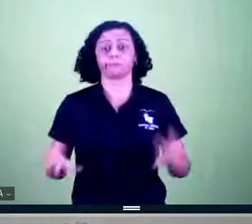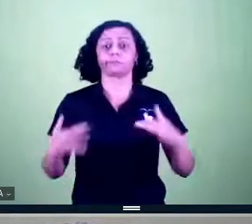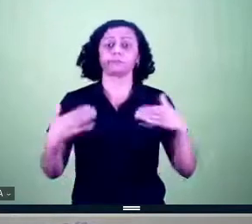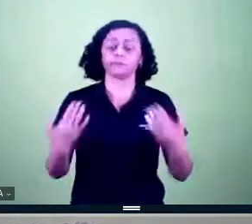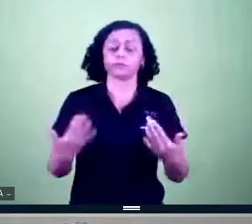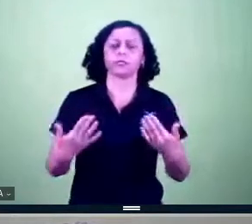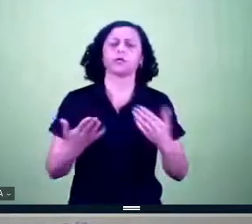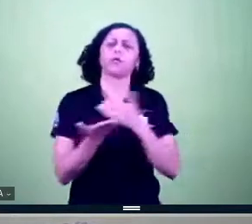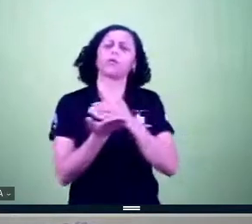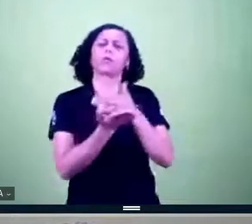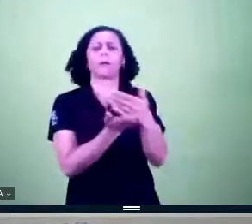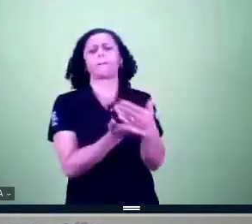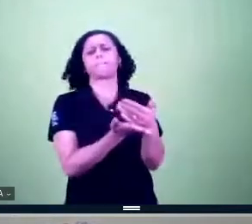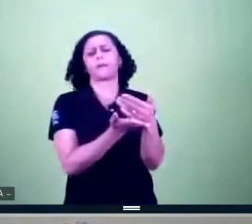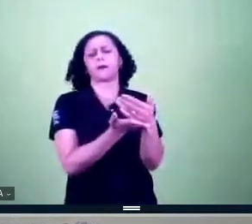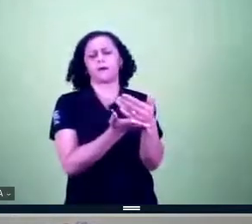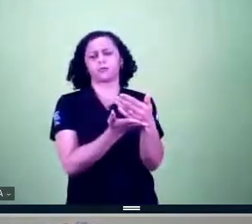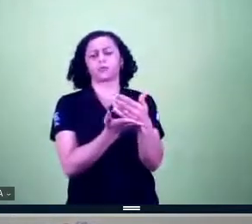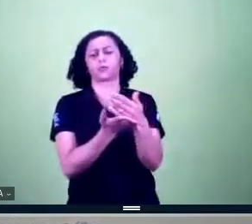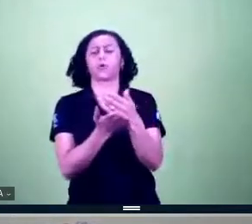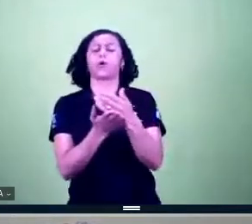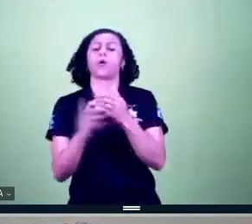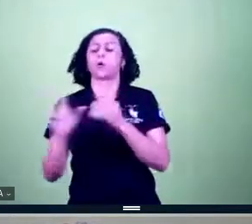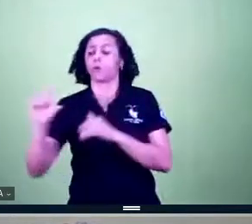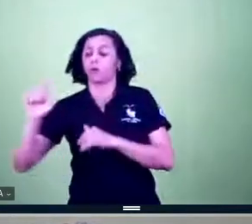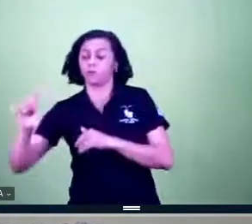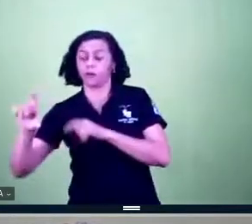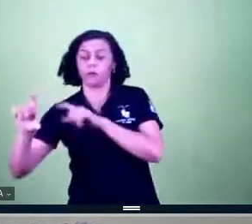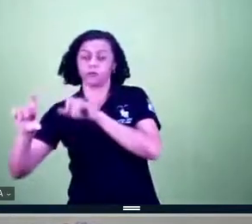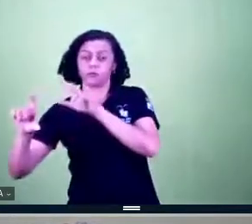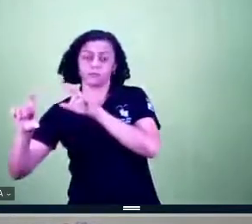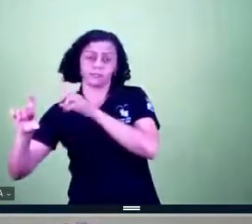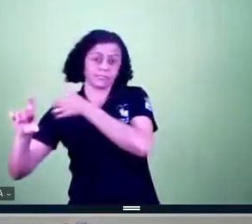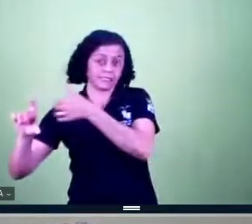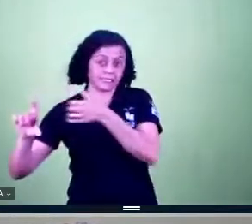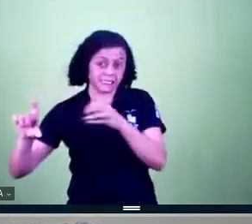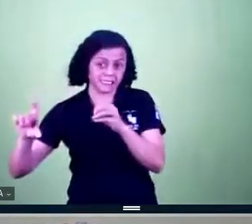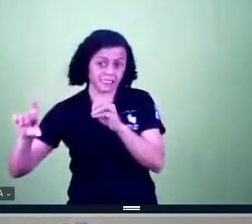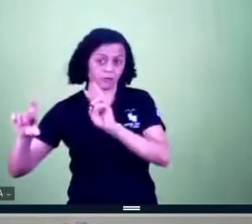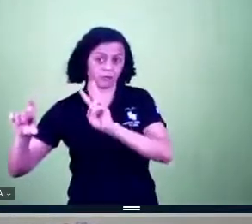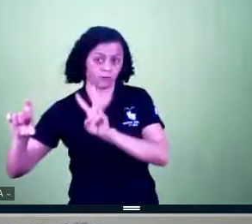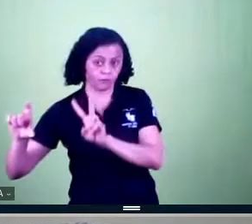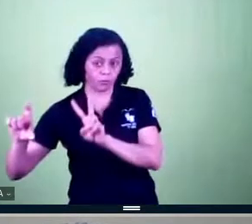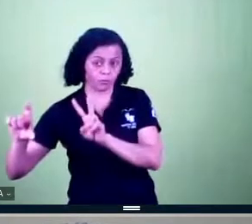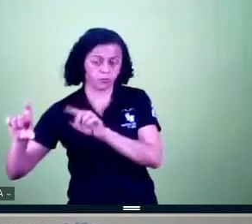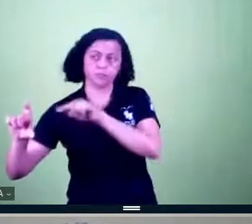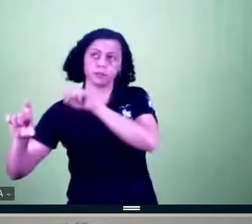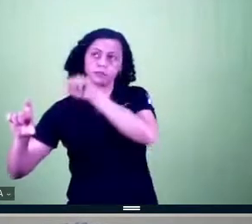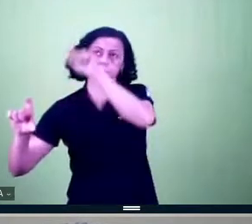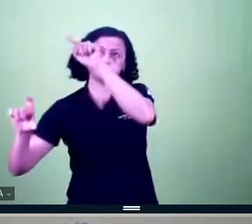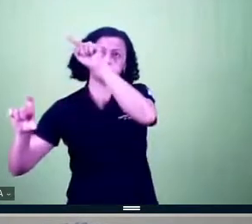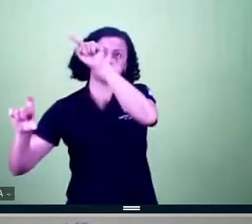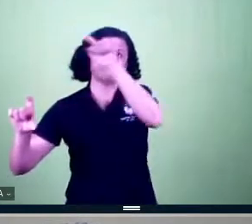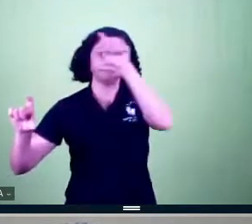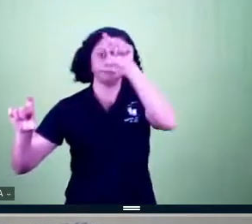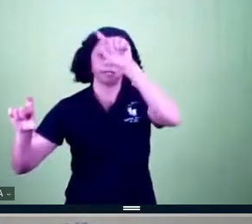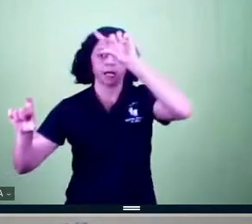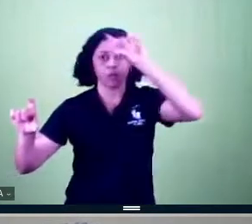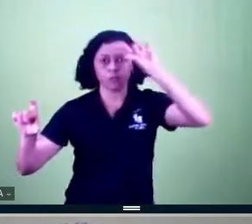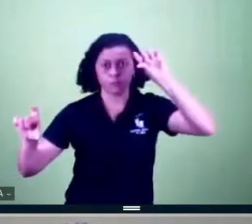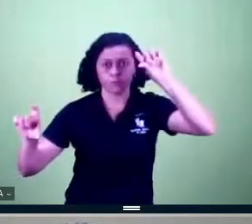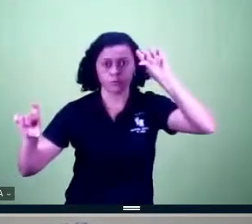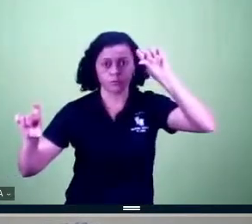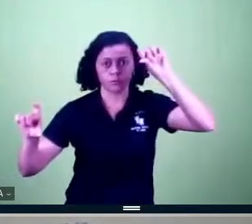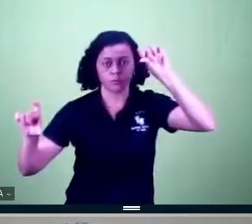valor cheio aqui de 100 volts, vai caindo a tensão de acordo com a corrente vai percorrendo o meu circuito, que nesse caso está ligado em série.